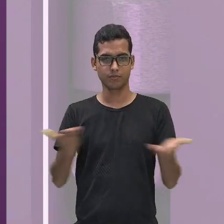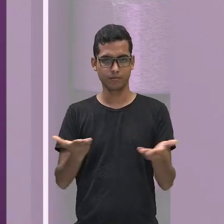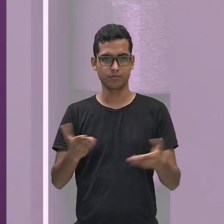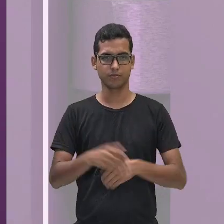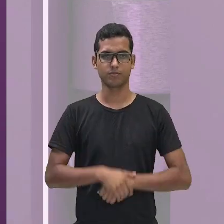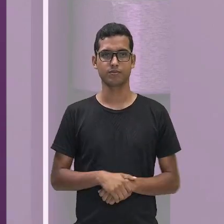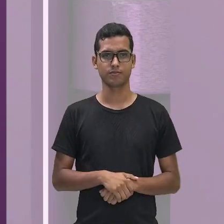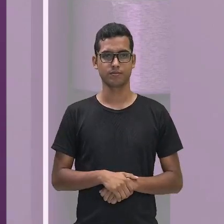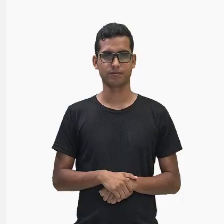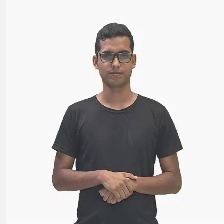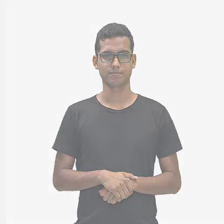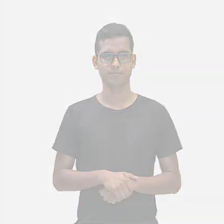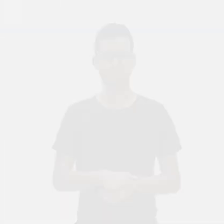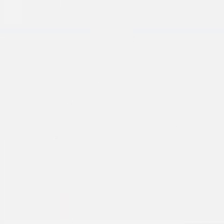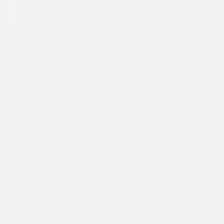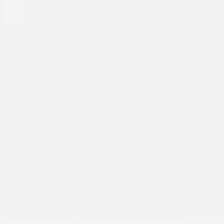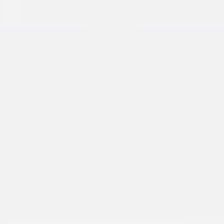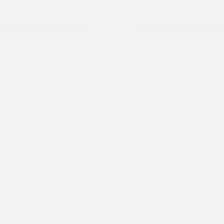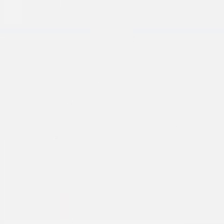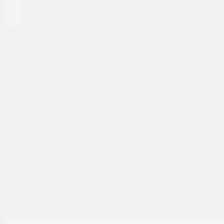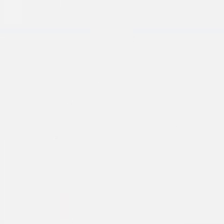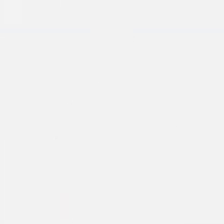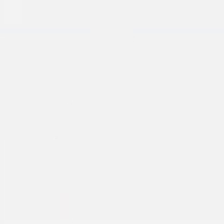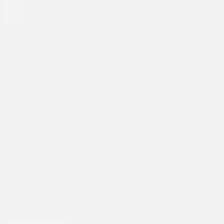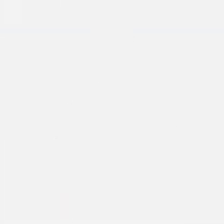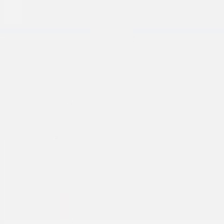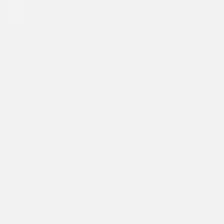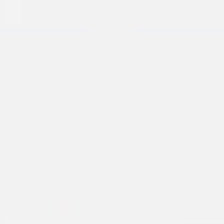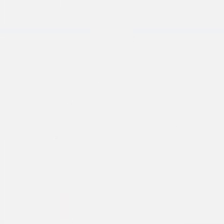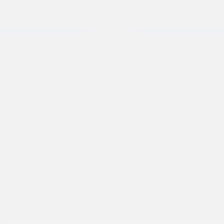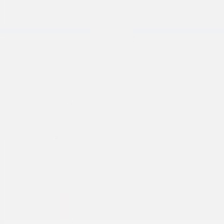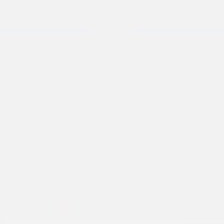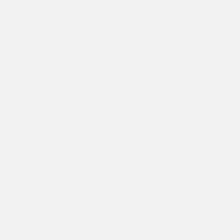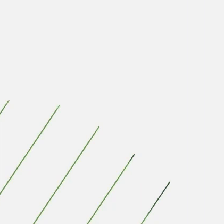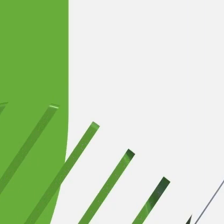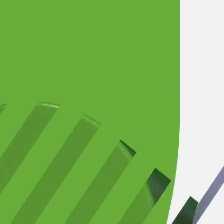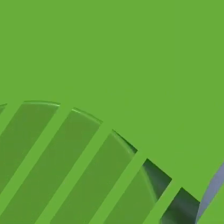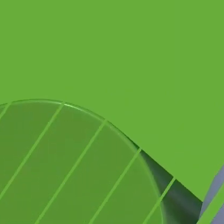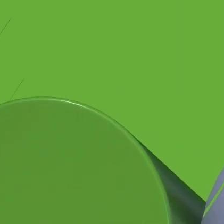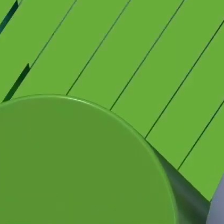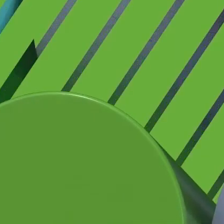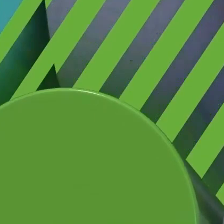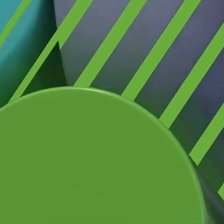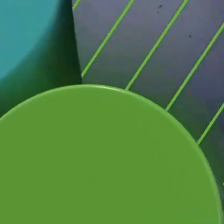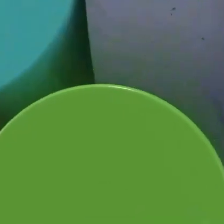o final da nossa aula.